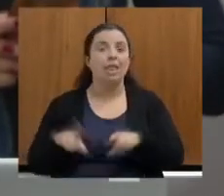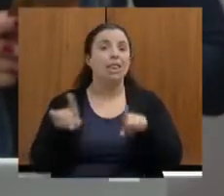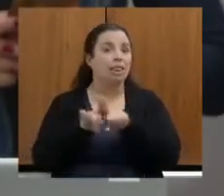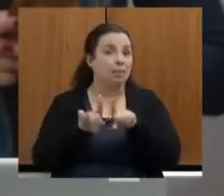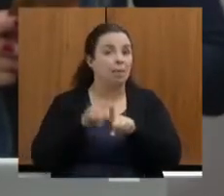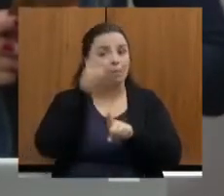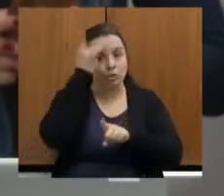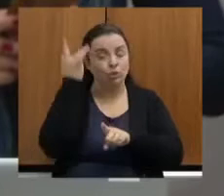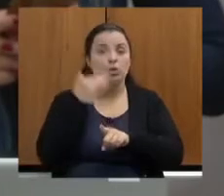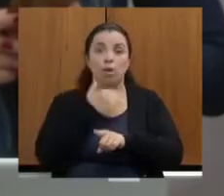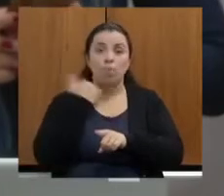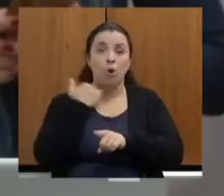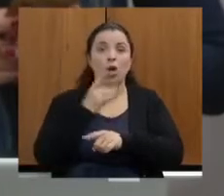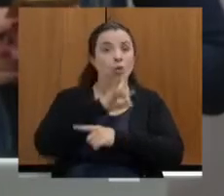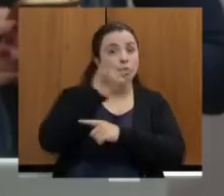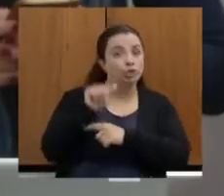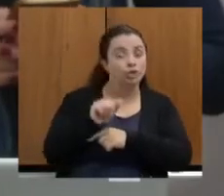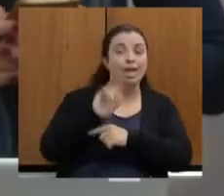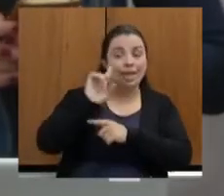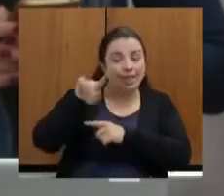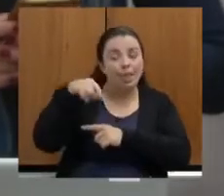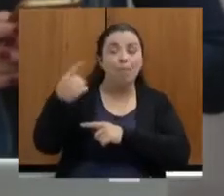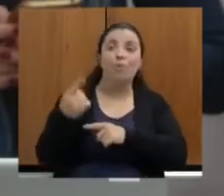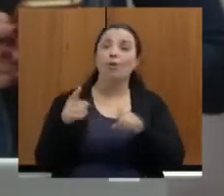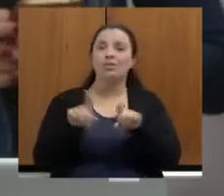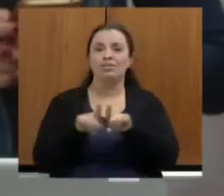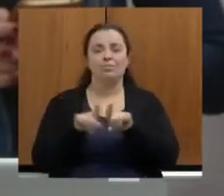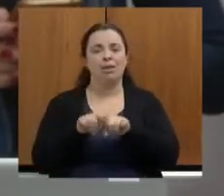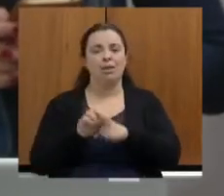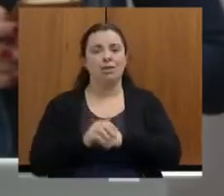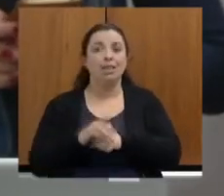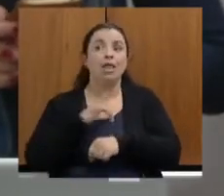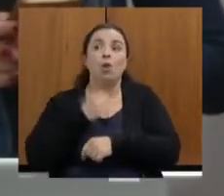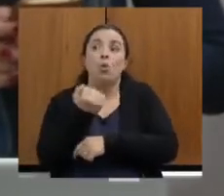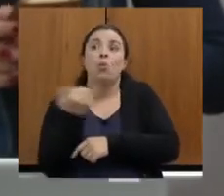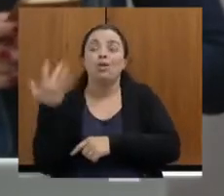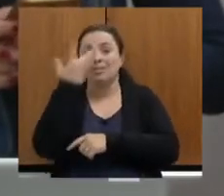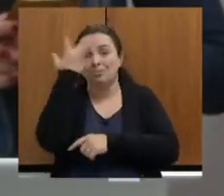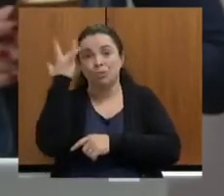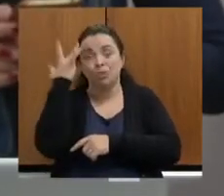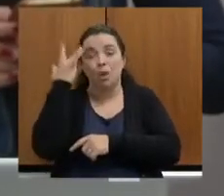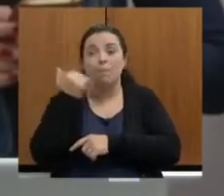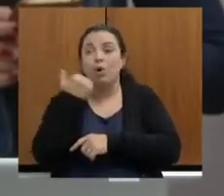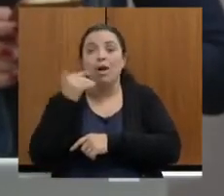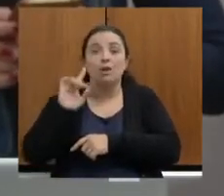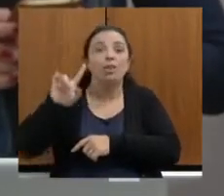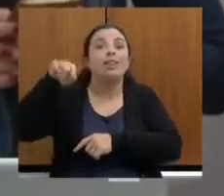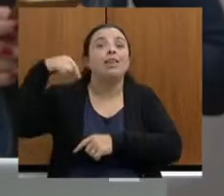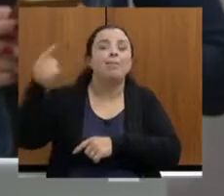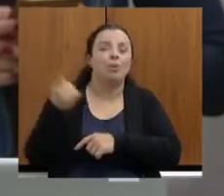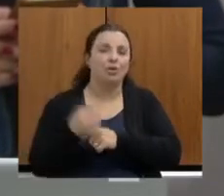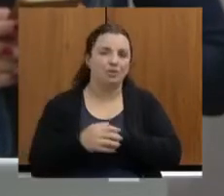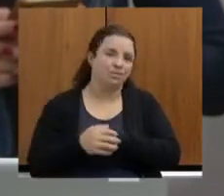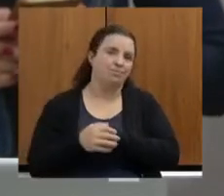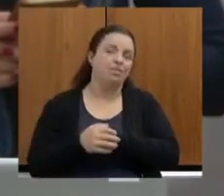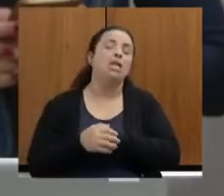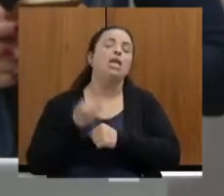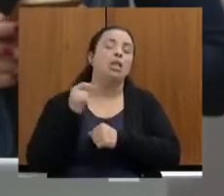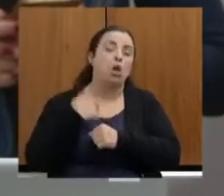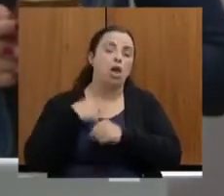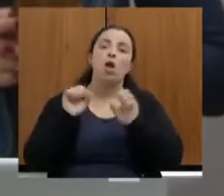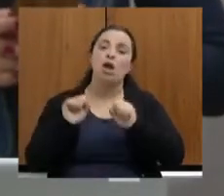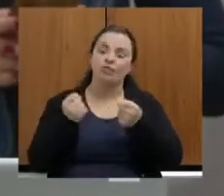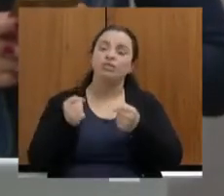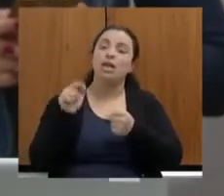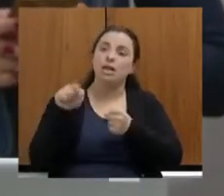e depois o que é isso né você já tem aí tantos que nós perdemos depois então eu quero registrar isso que não as